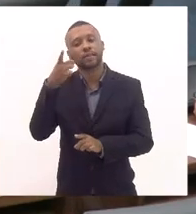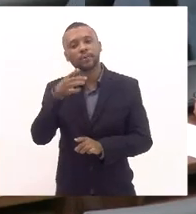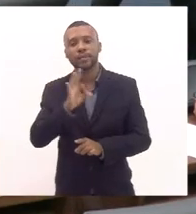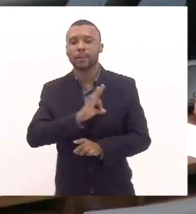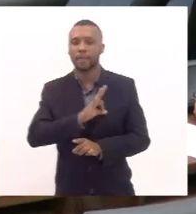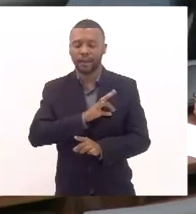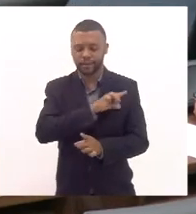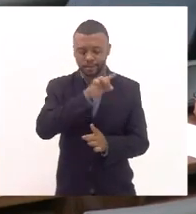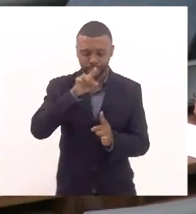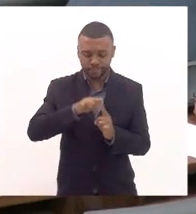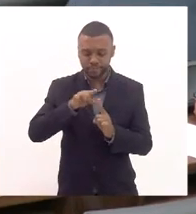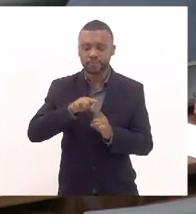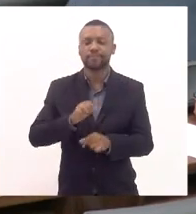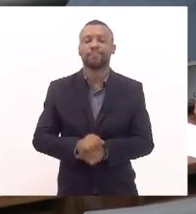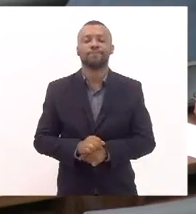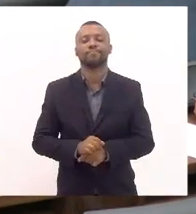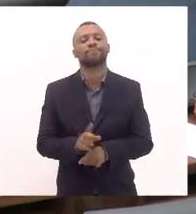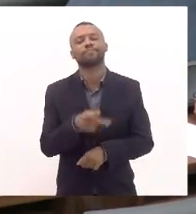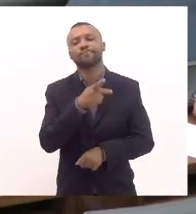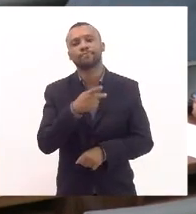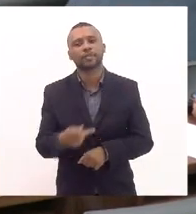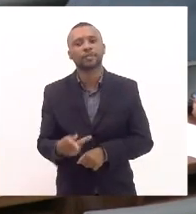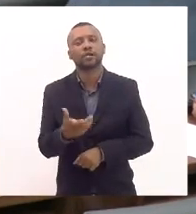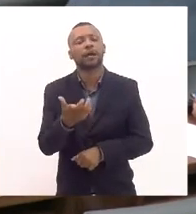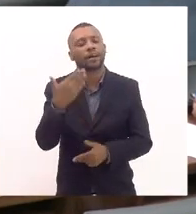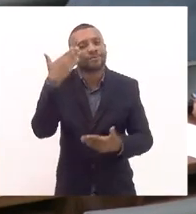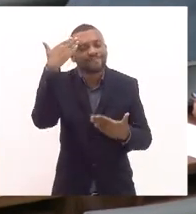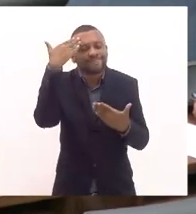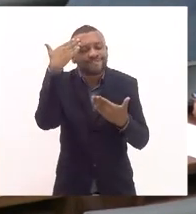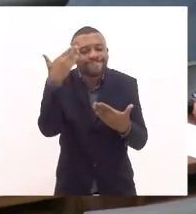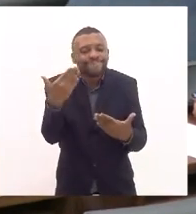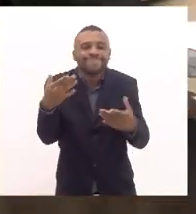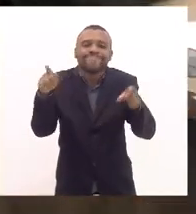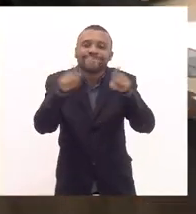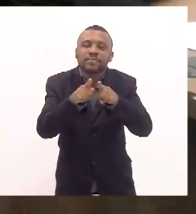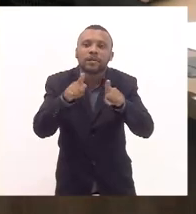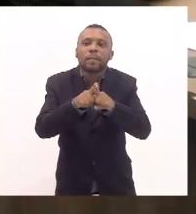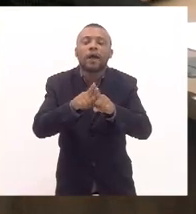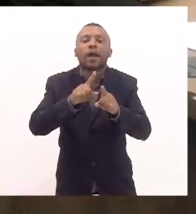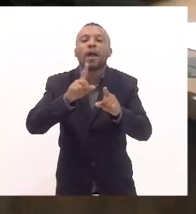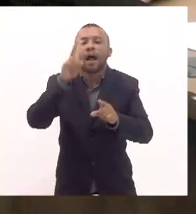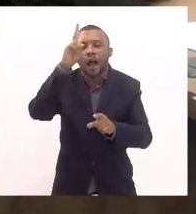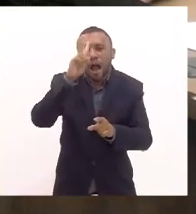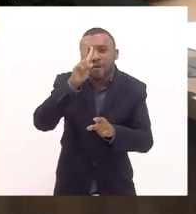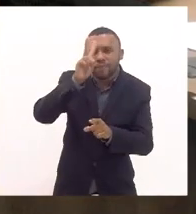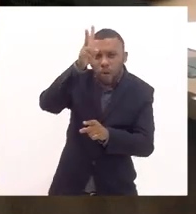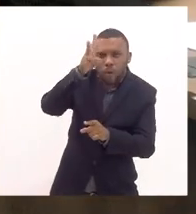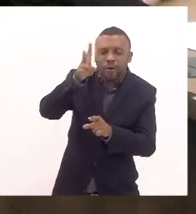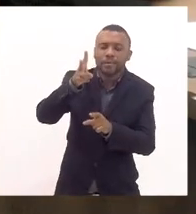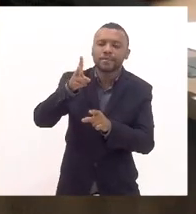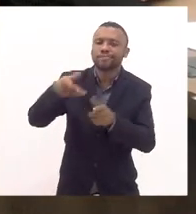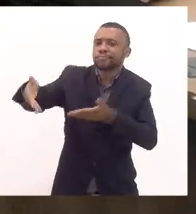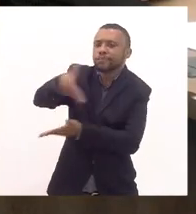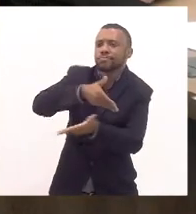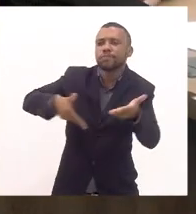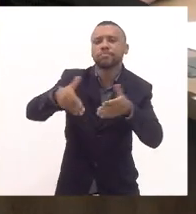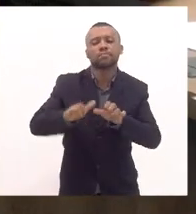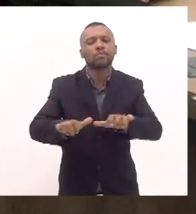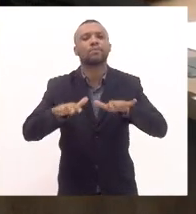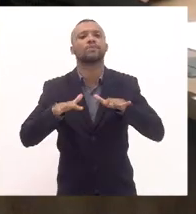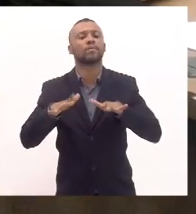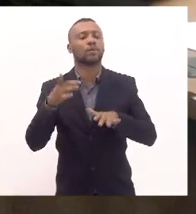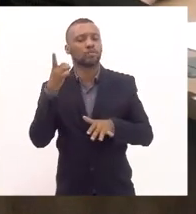Eu Quero aqui agradecer lusive a força de todo o Parlamento